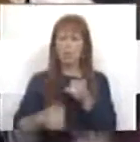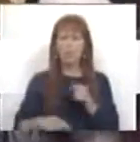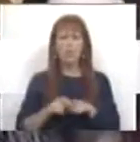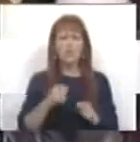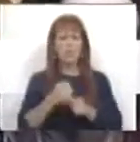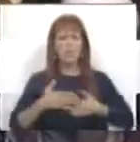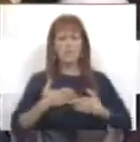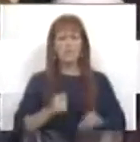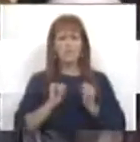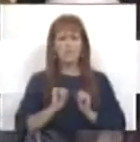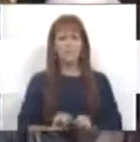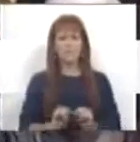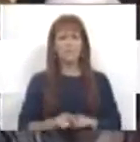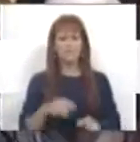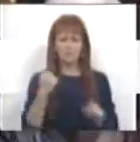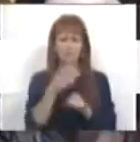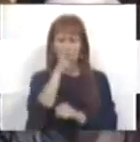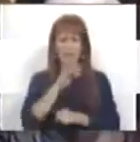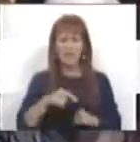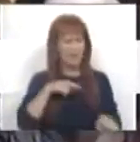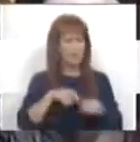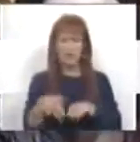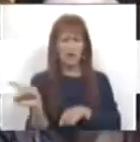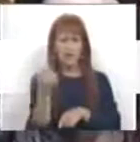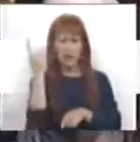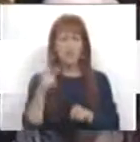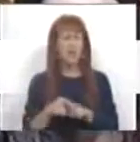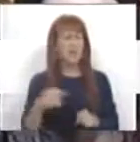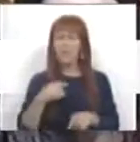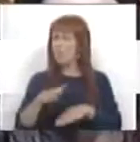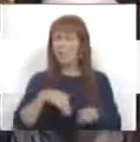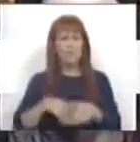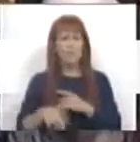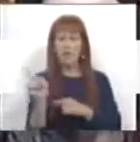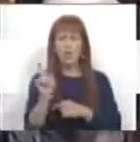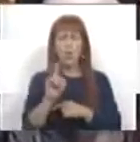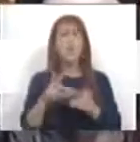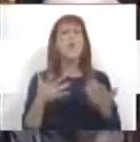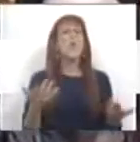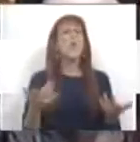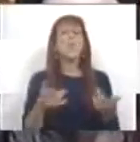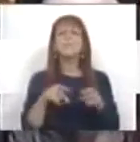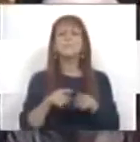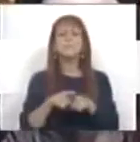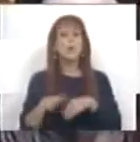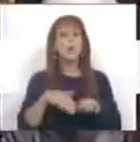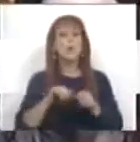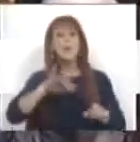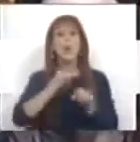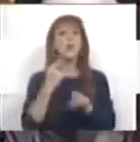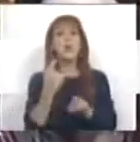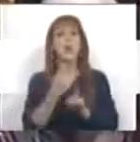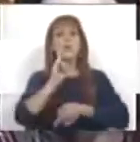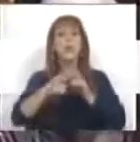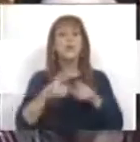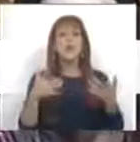de profissionalização e de funcionalização da política. Não façam aqueles que não fazem outra